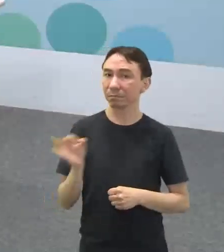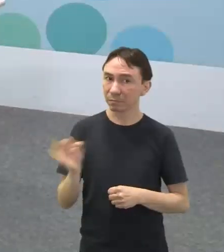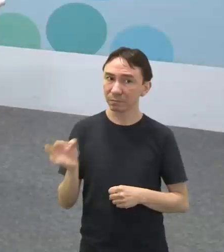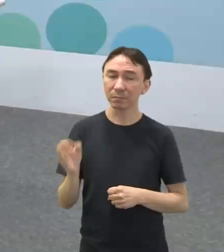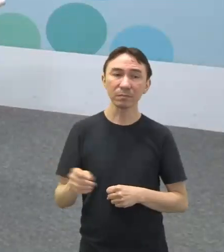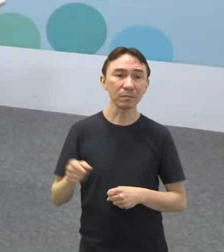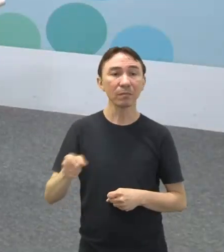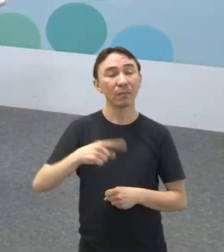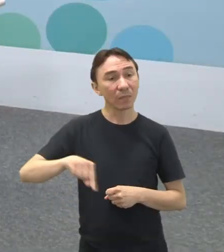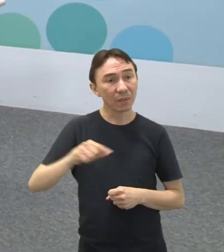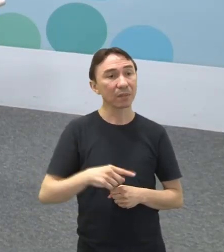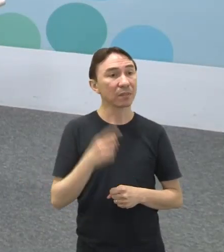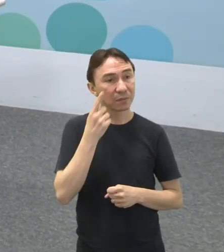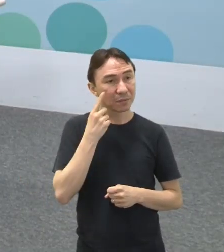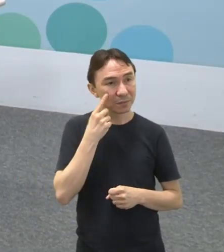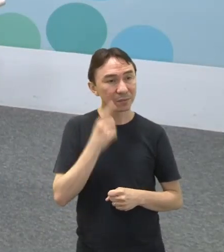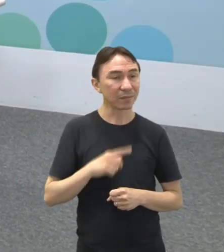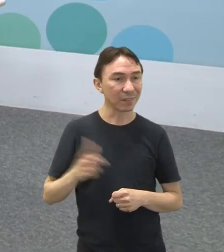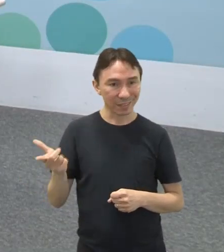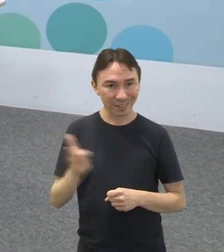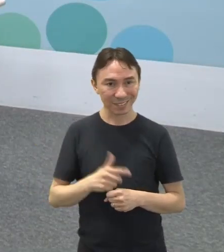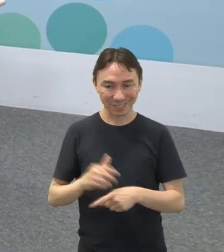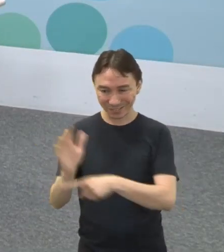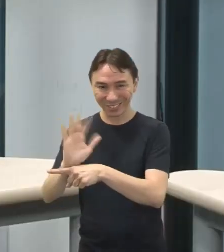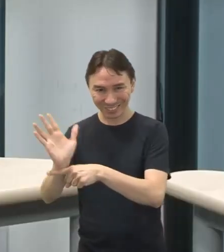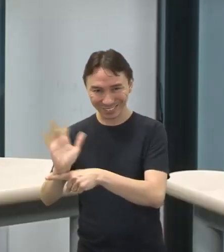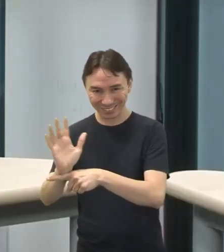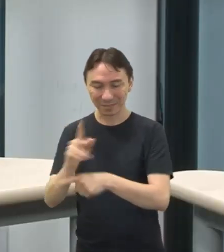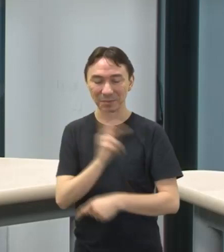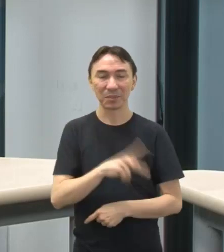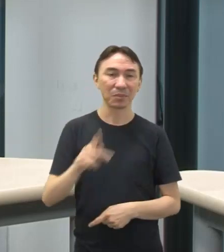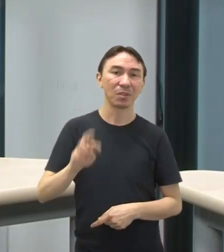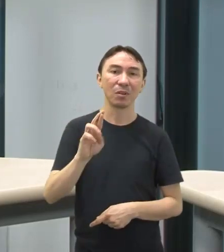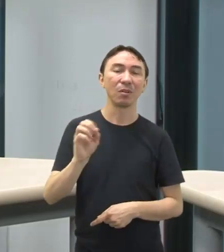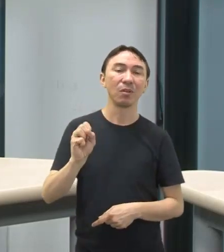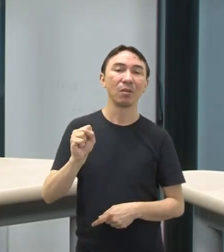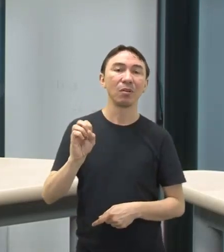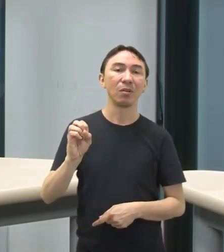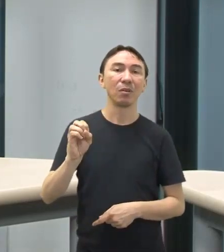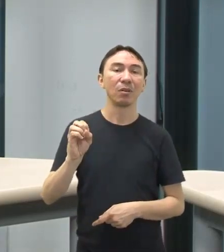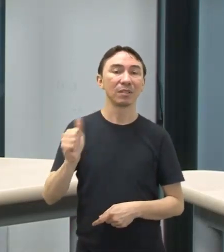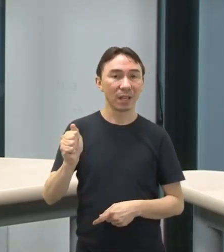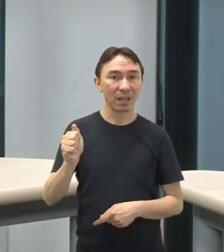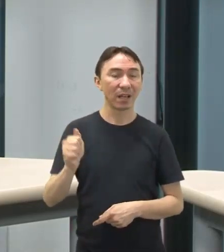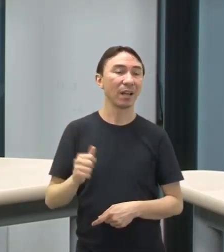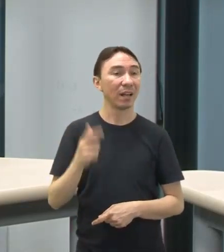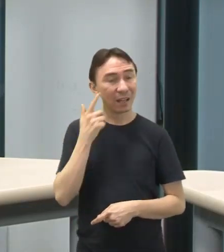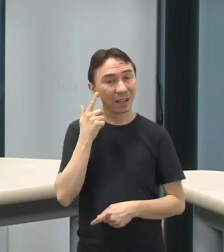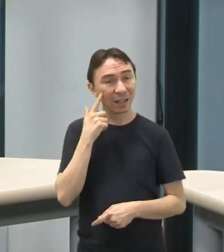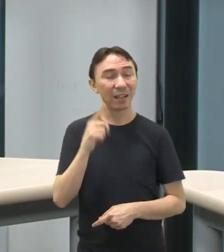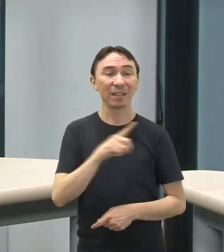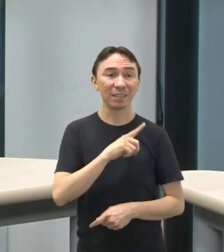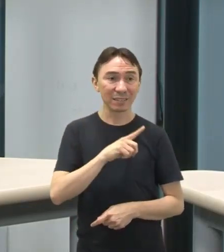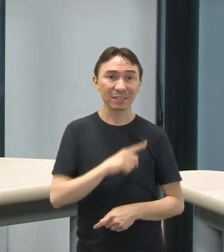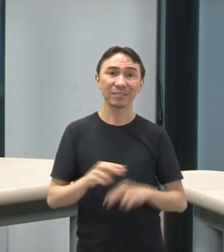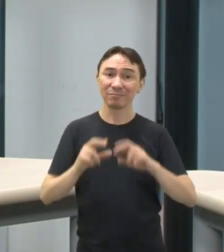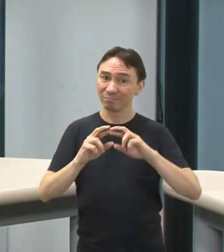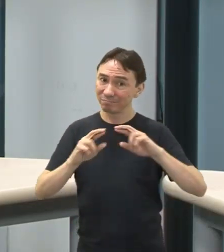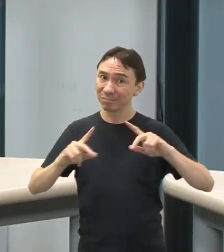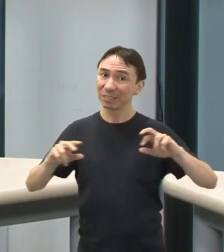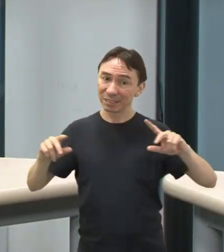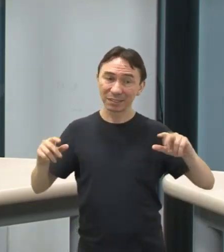aí é a partir do vídeo da professor a luz vários os diversos espaços e ambientes escolares